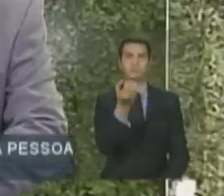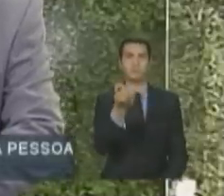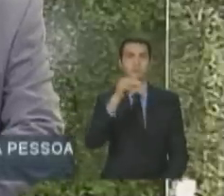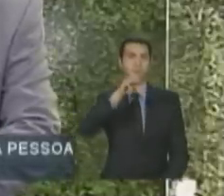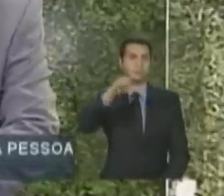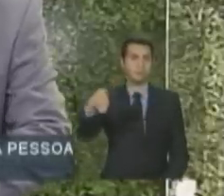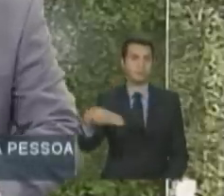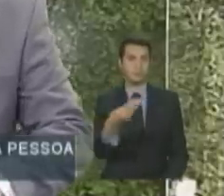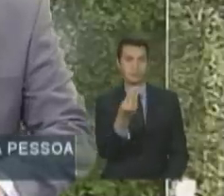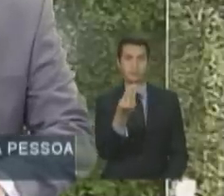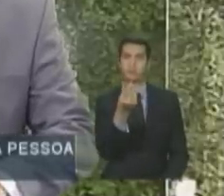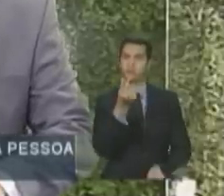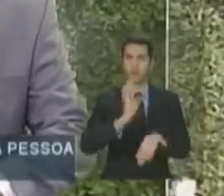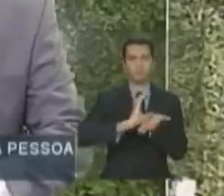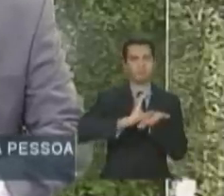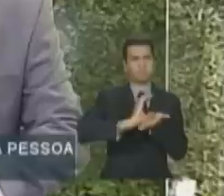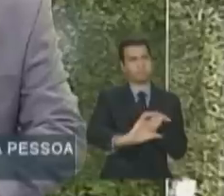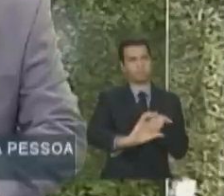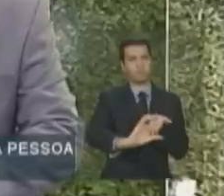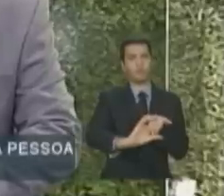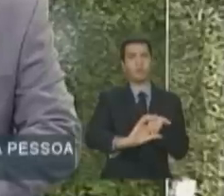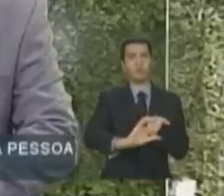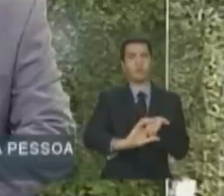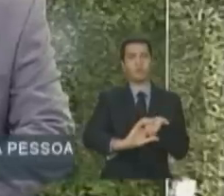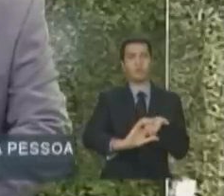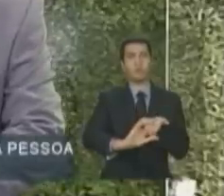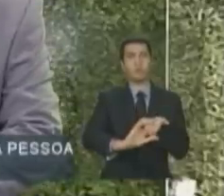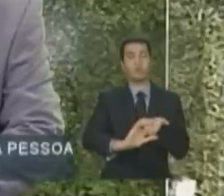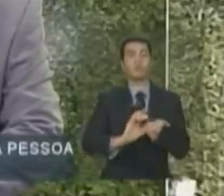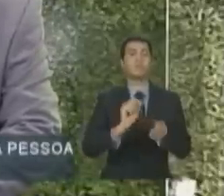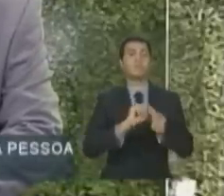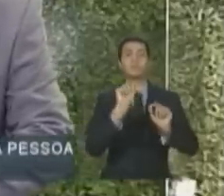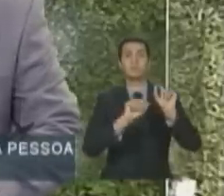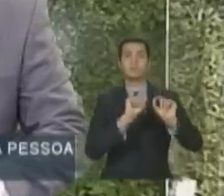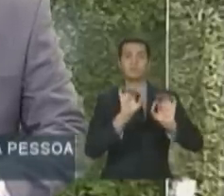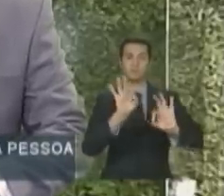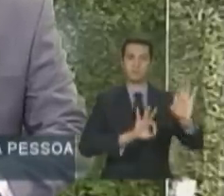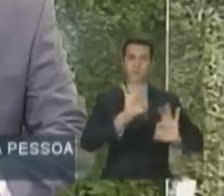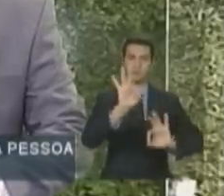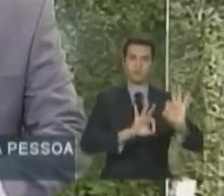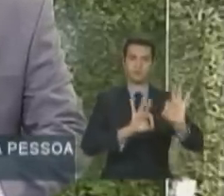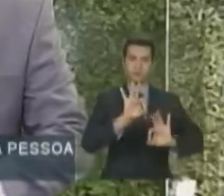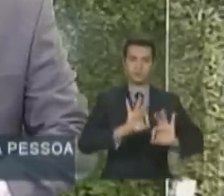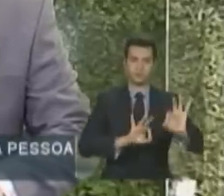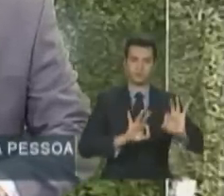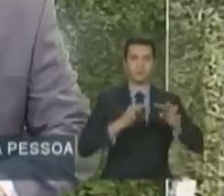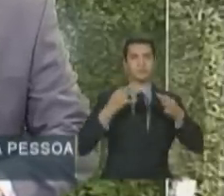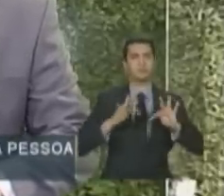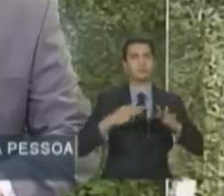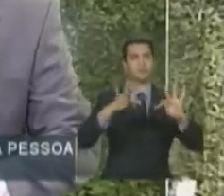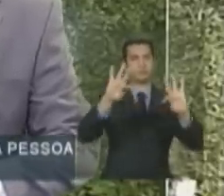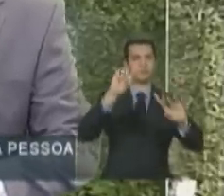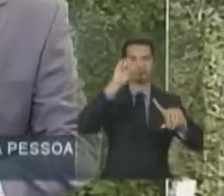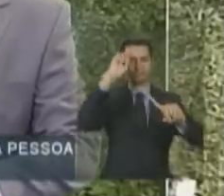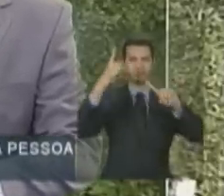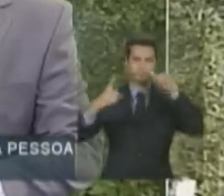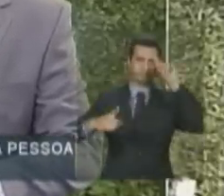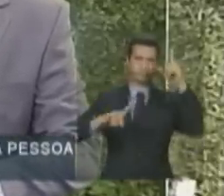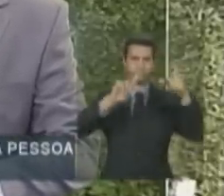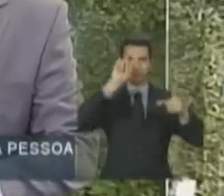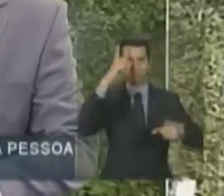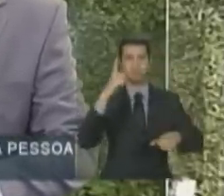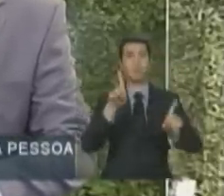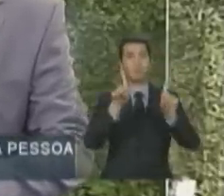60 milhões a fundo perdido para projetos de inovação tecnológica. Grande iniciativa do